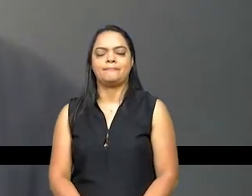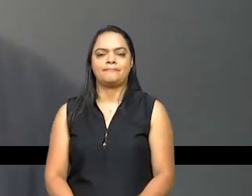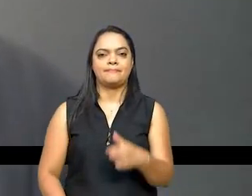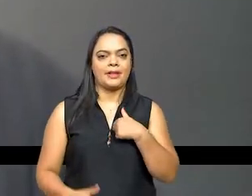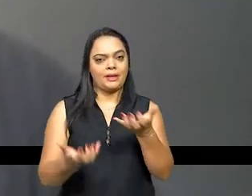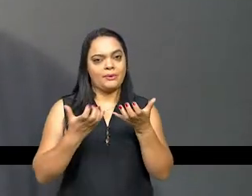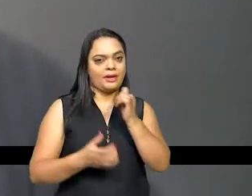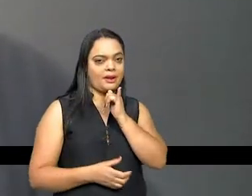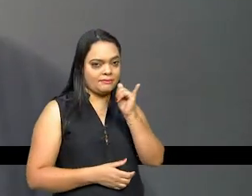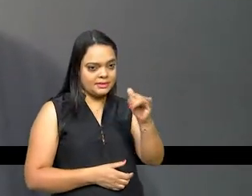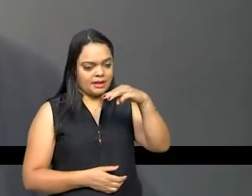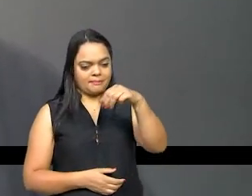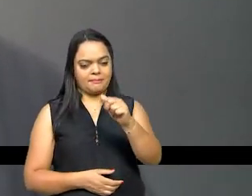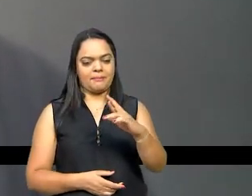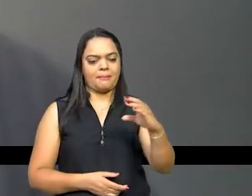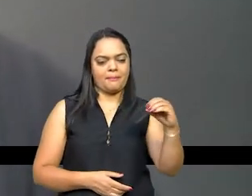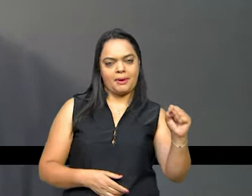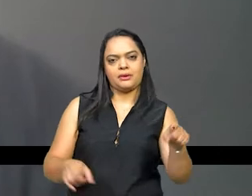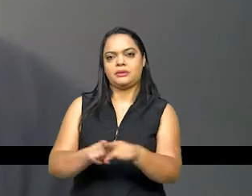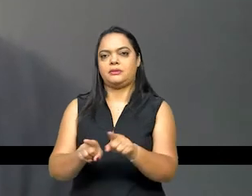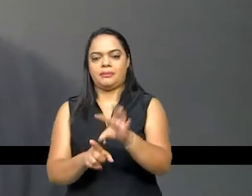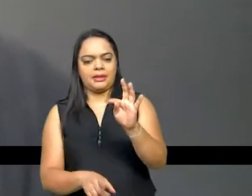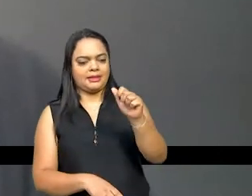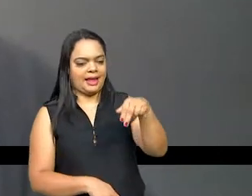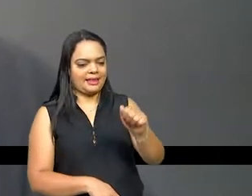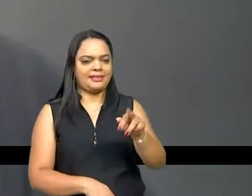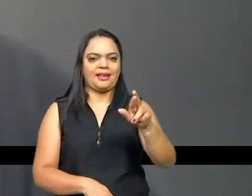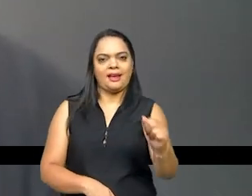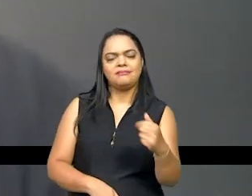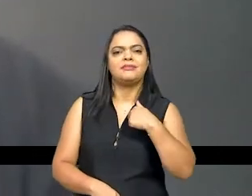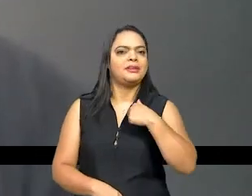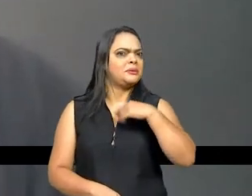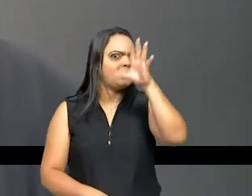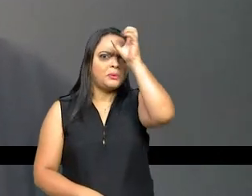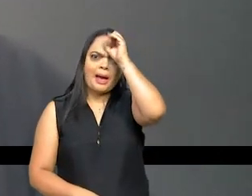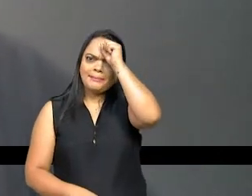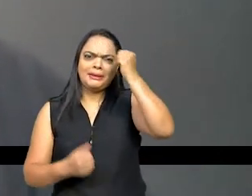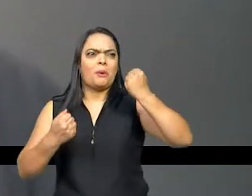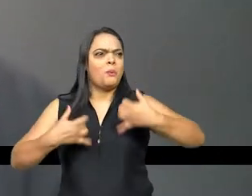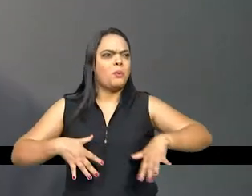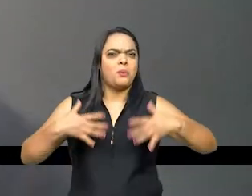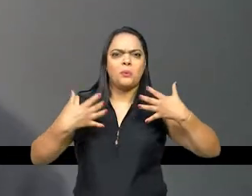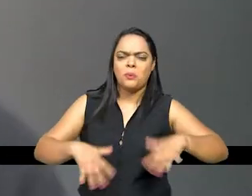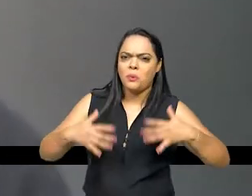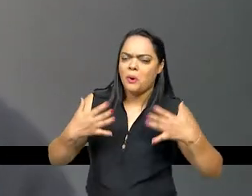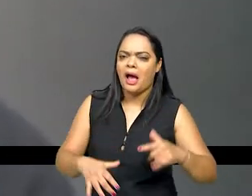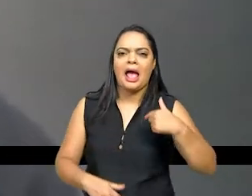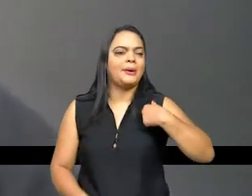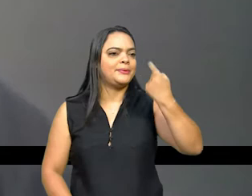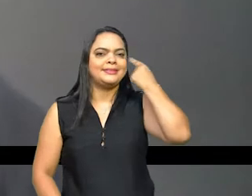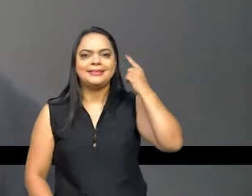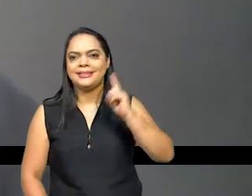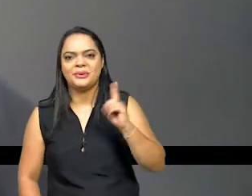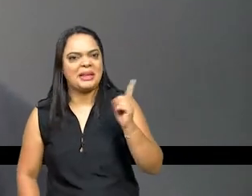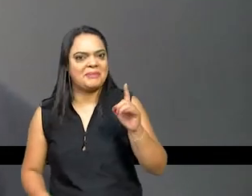para o Marcos, né, e para a Tanara, que eu estou aprendendo muito com vocês, tá? É uma perspectiva que eu não conhecia